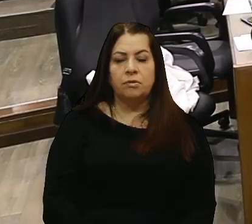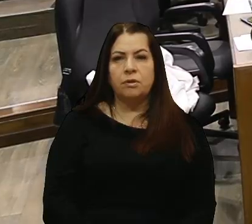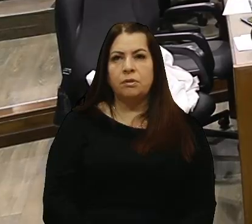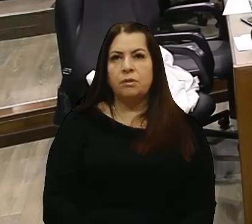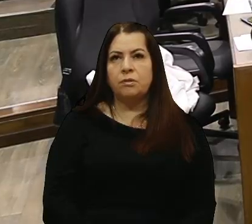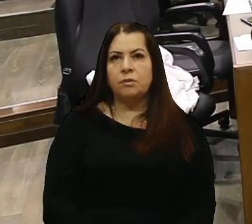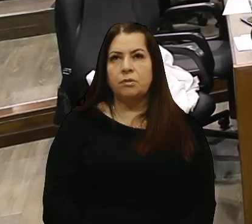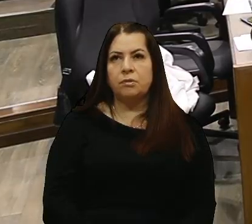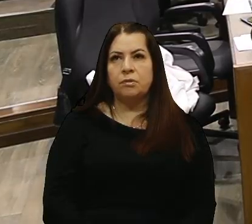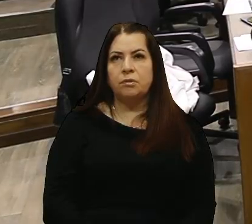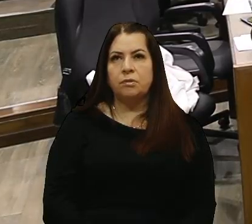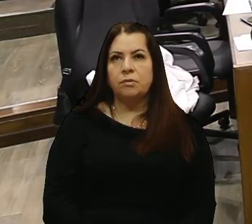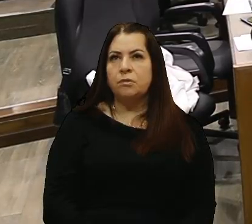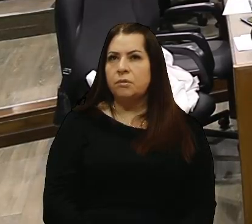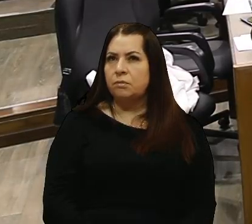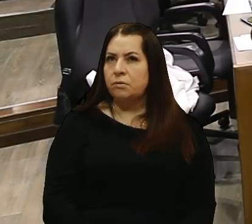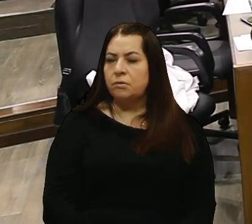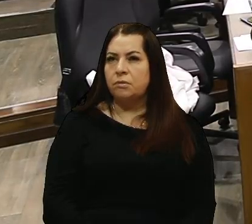Não precisa.